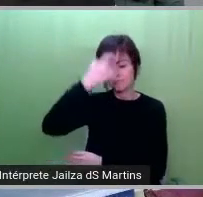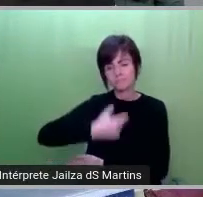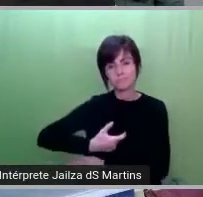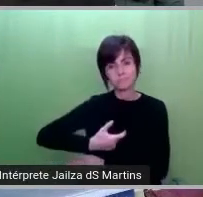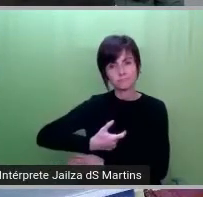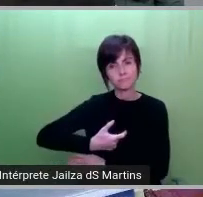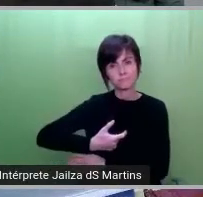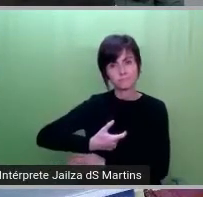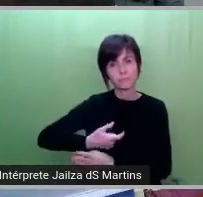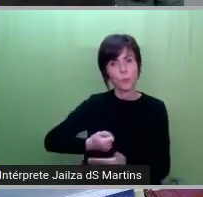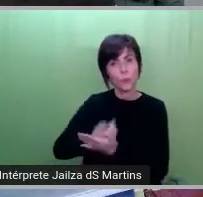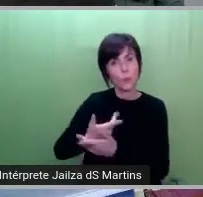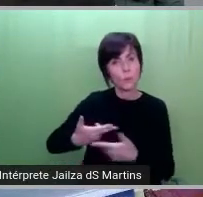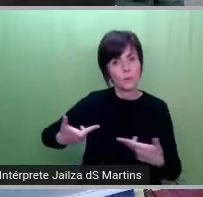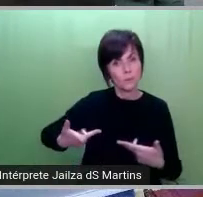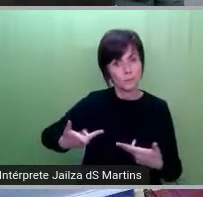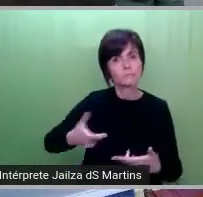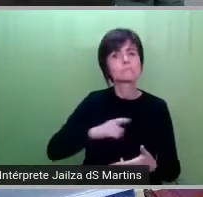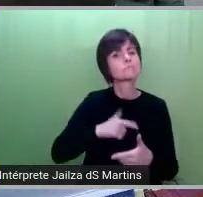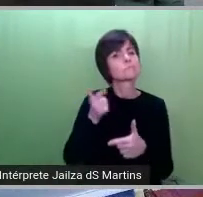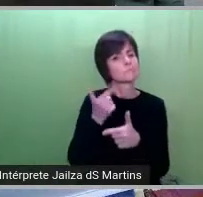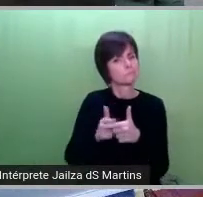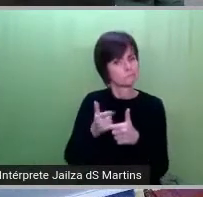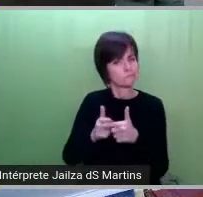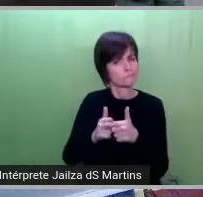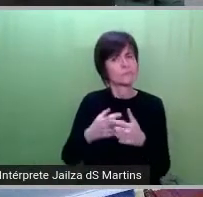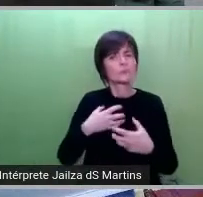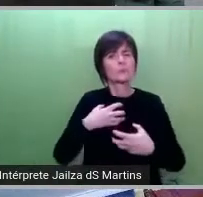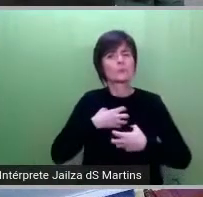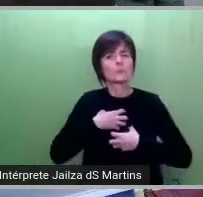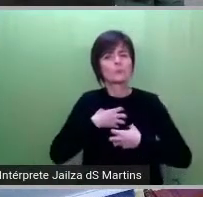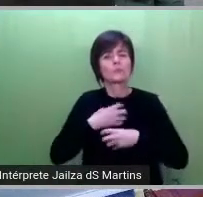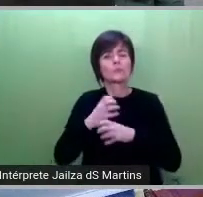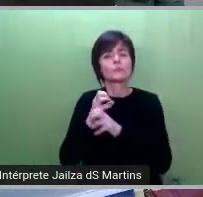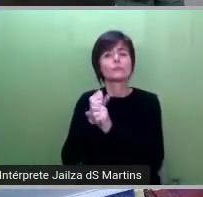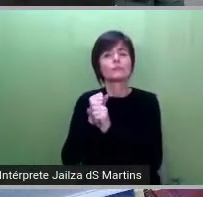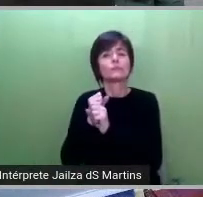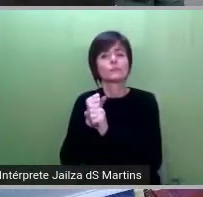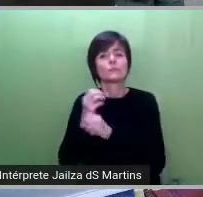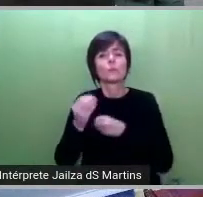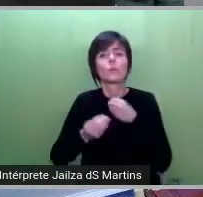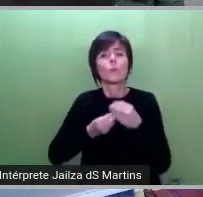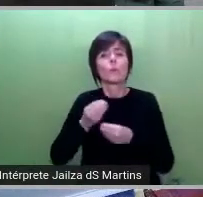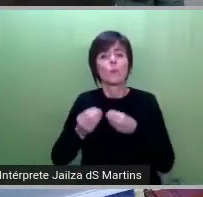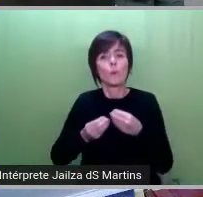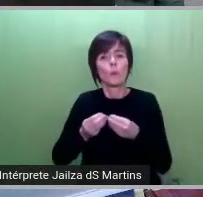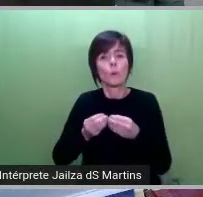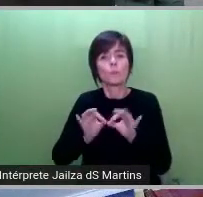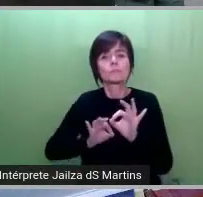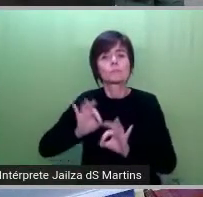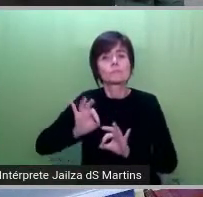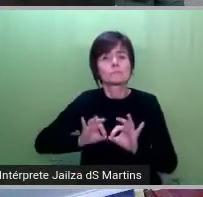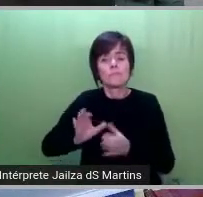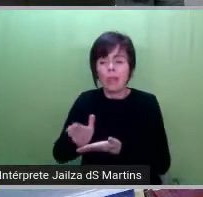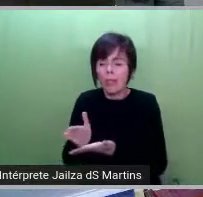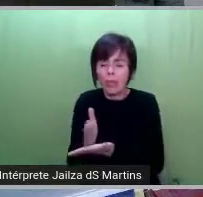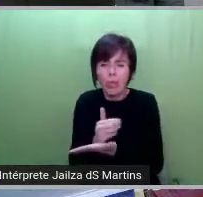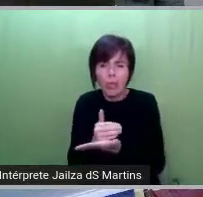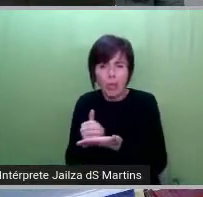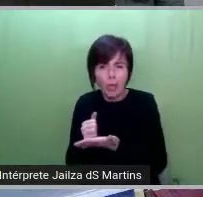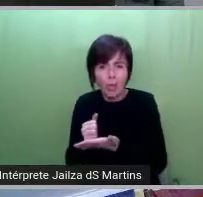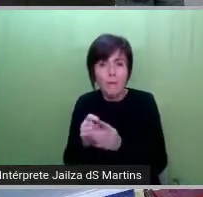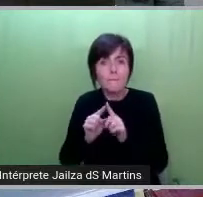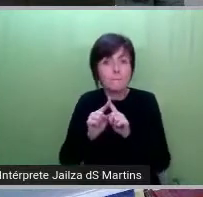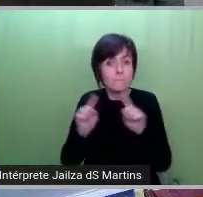muitos problemas na própria metodologia e no que é que significa esse índice. Mas se a